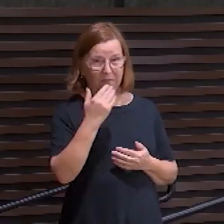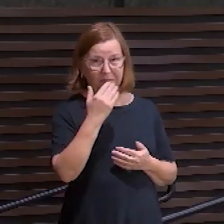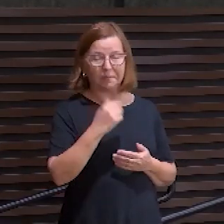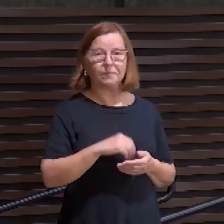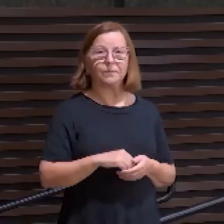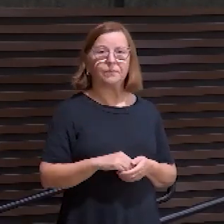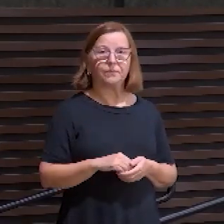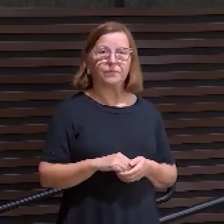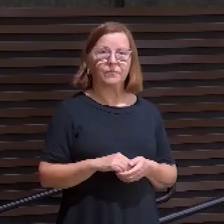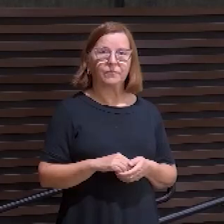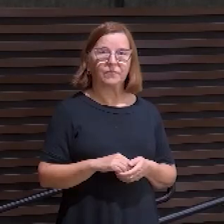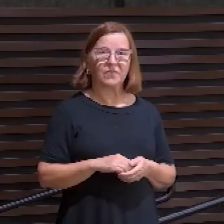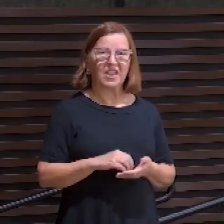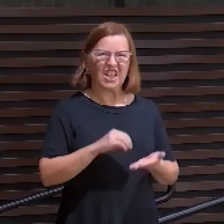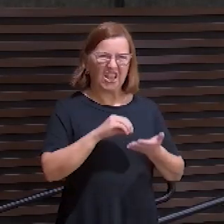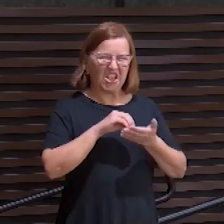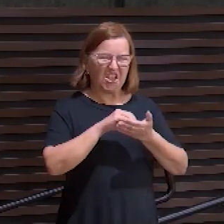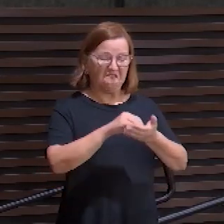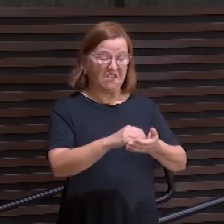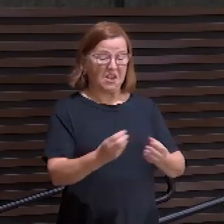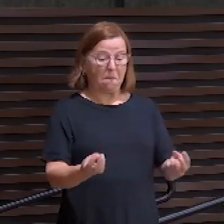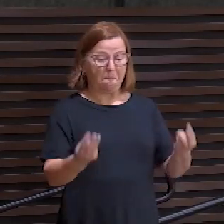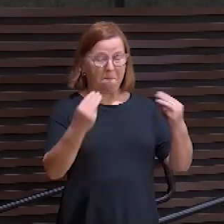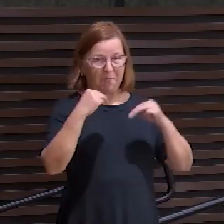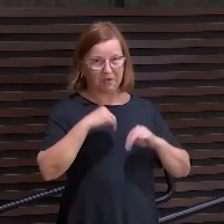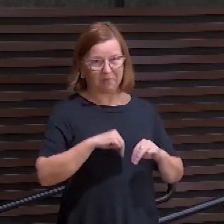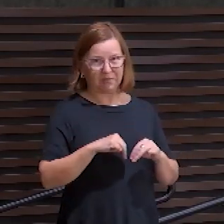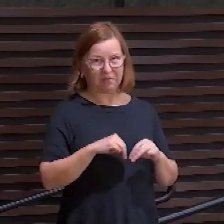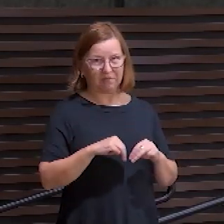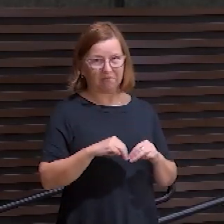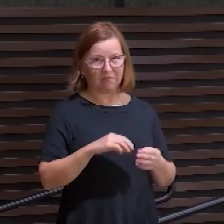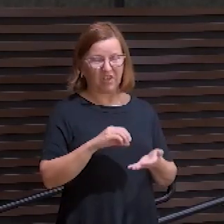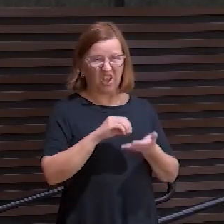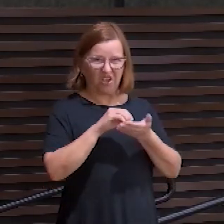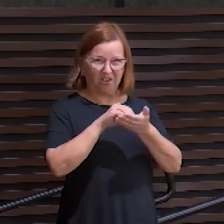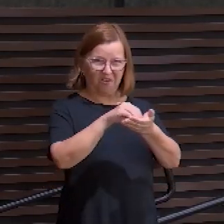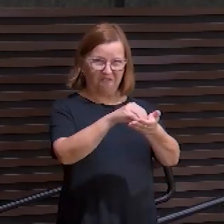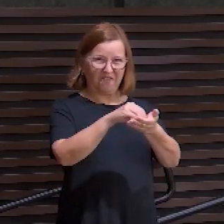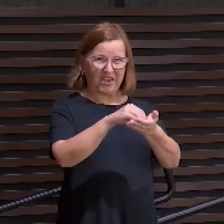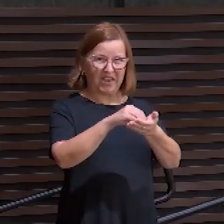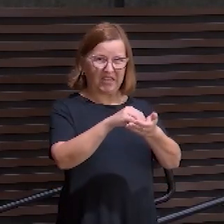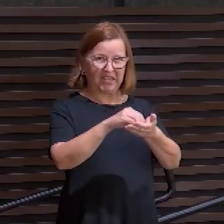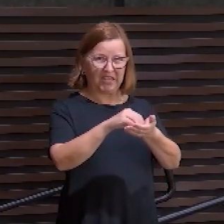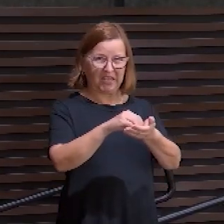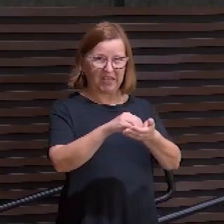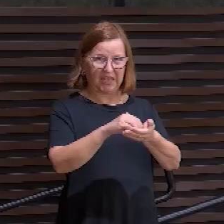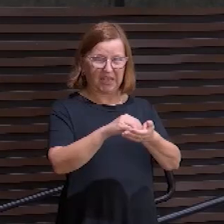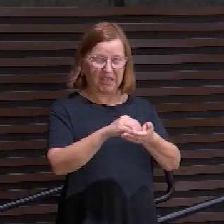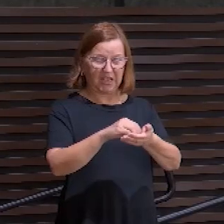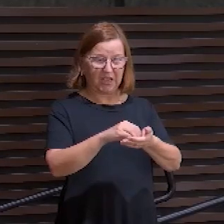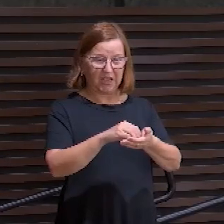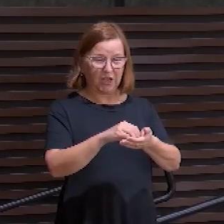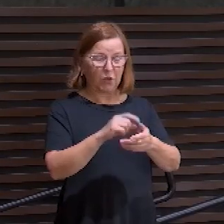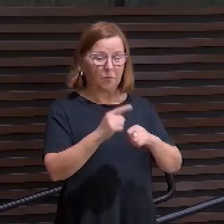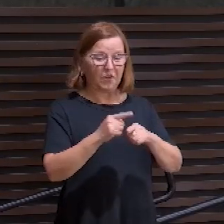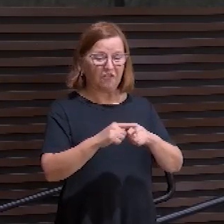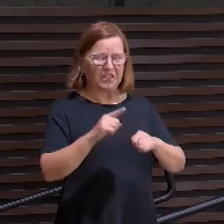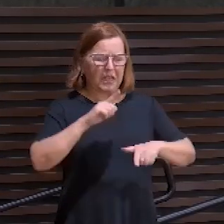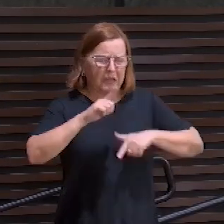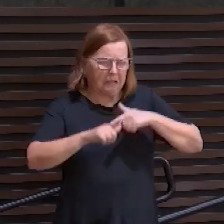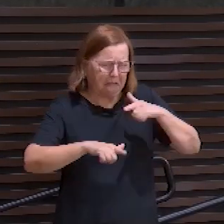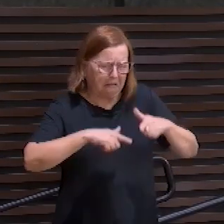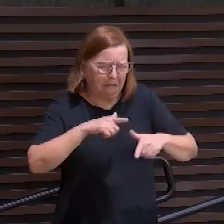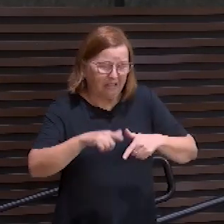da meritocracia. É a oferta daquilo que você labuta para conquistar.